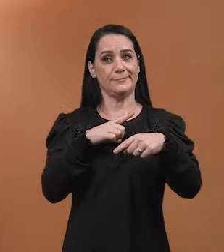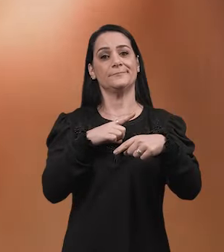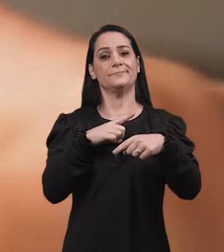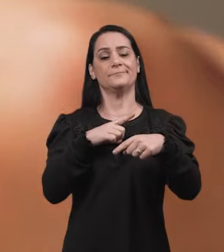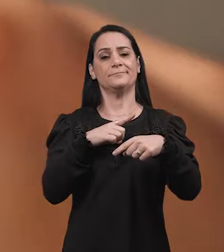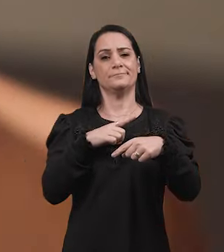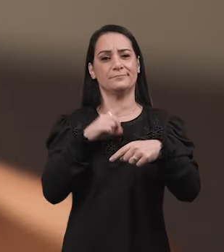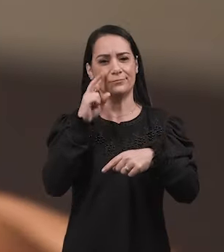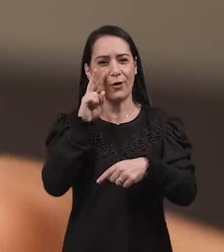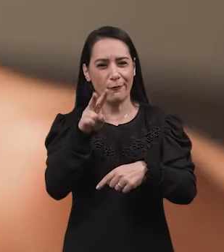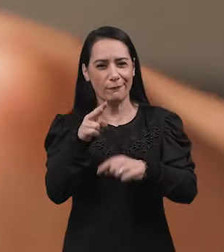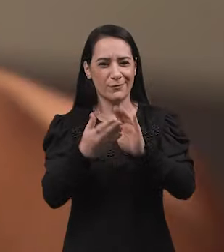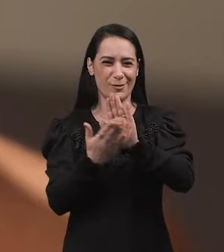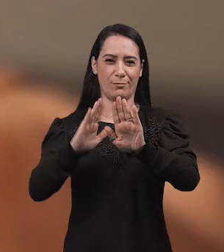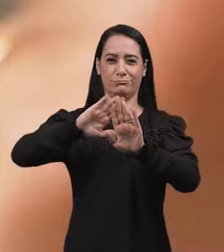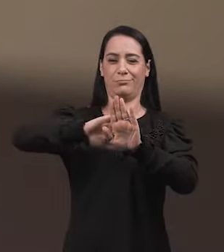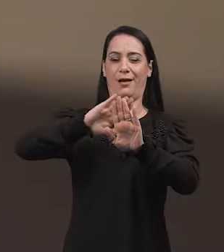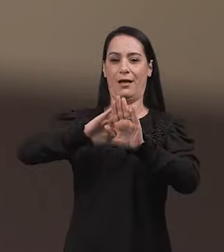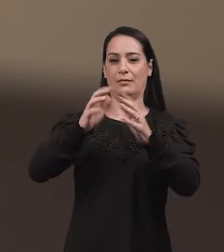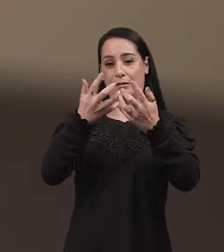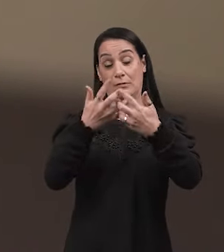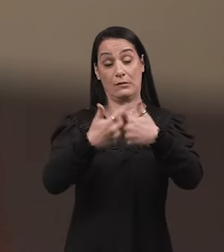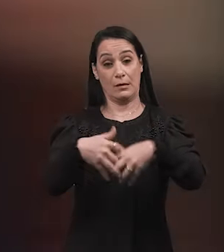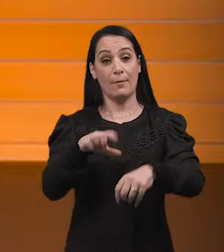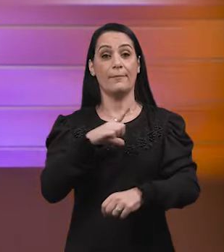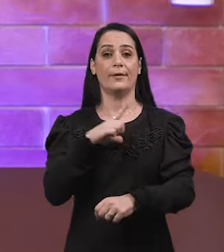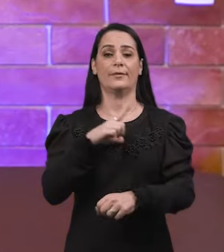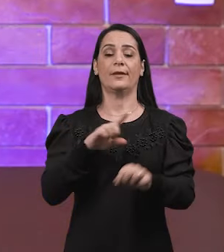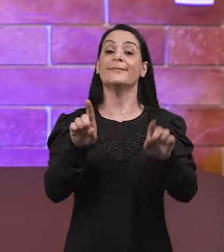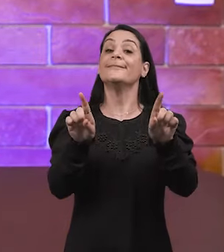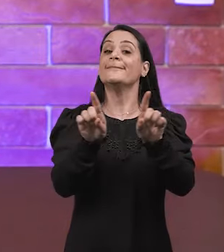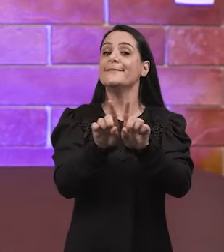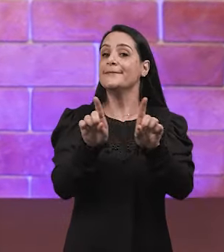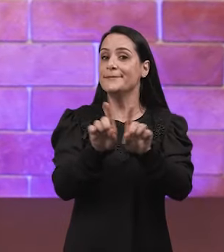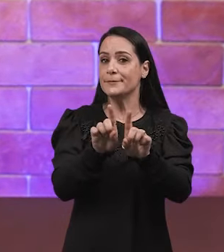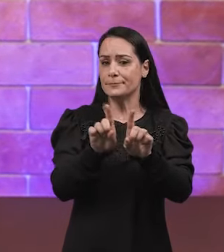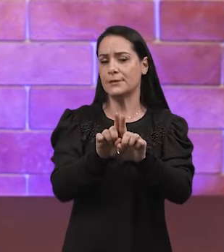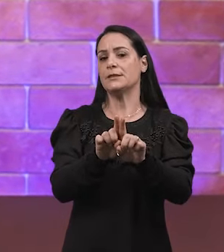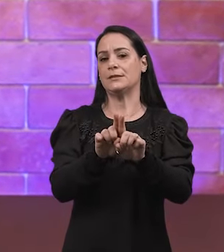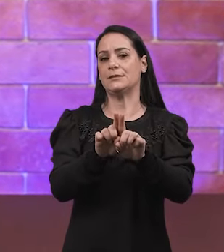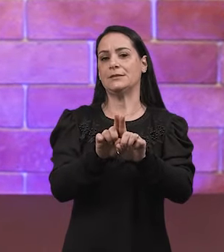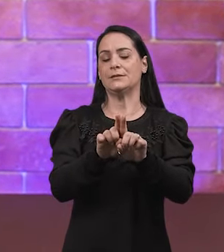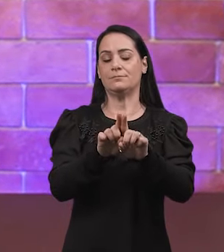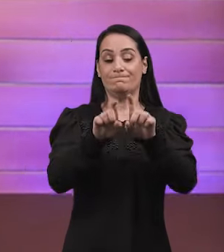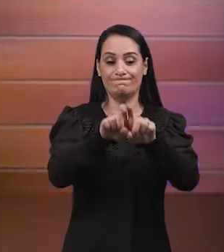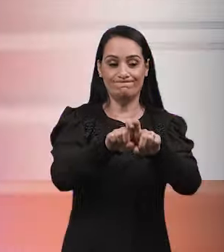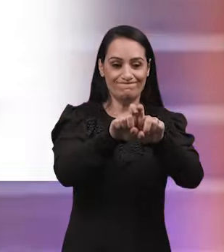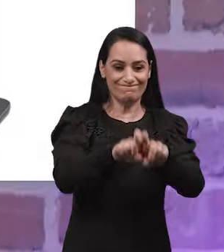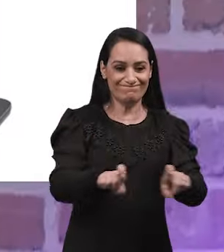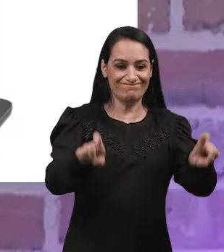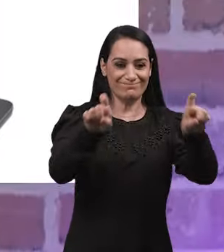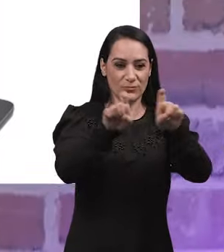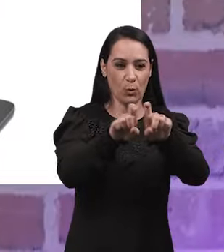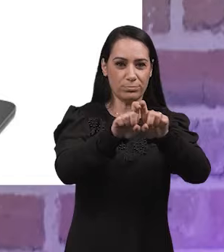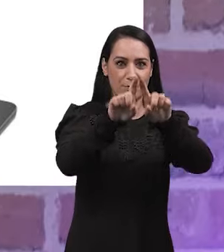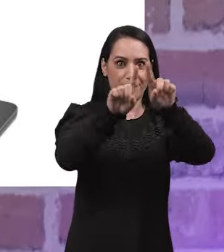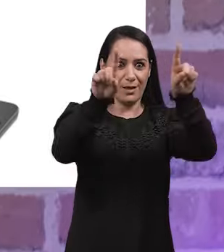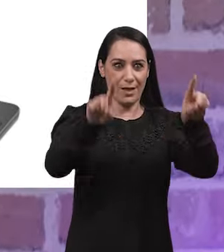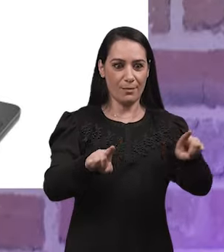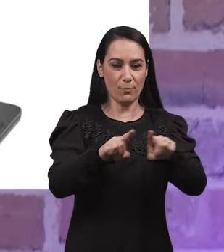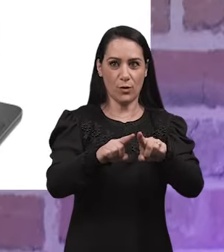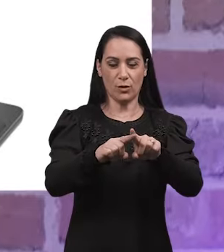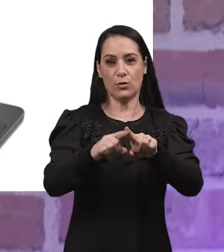e inclusive NFC, como vocês podem ver na traseira aqui do equipamento, tá? Além disso, é possível conectá-lo a um